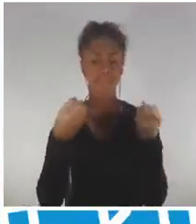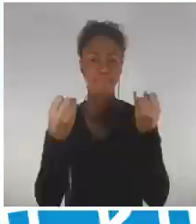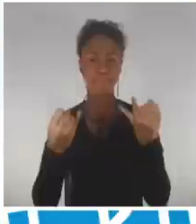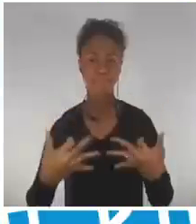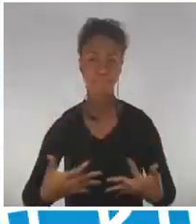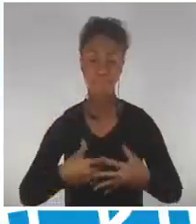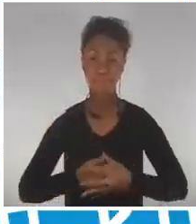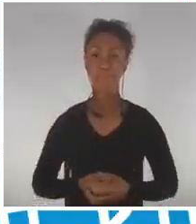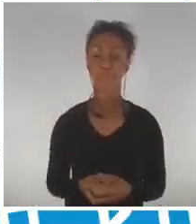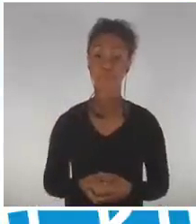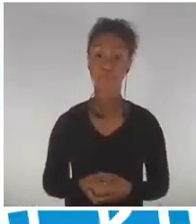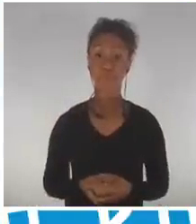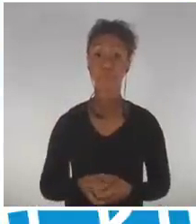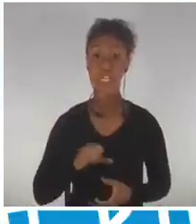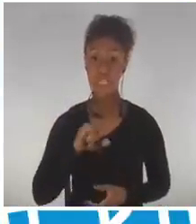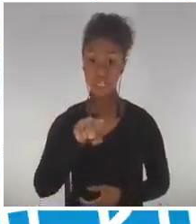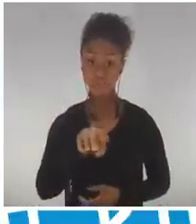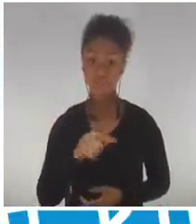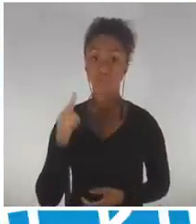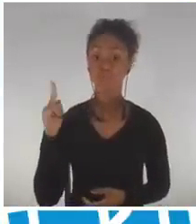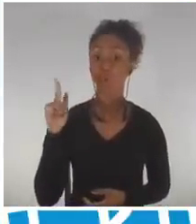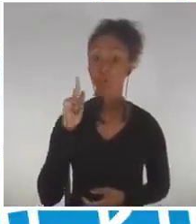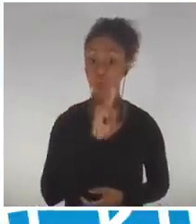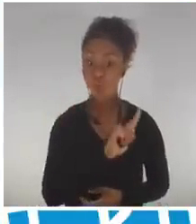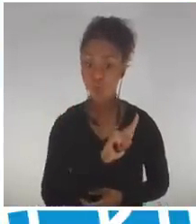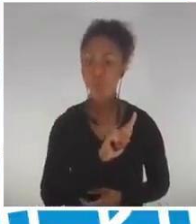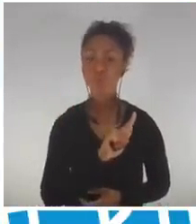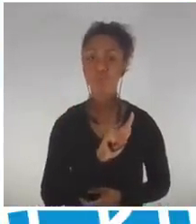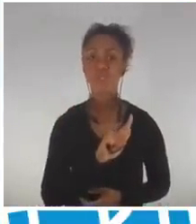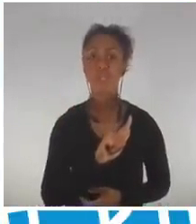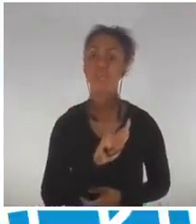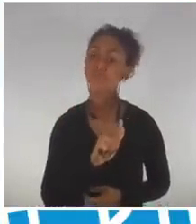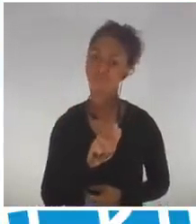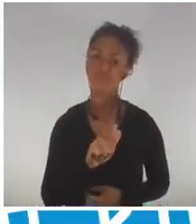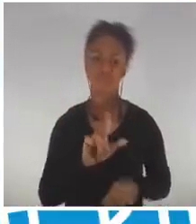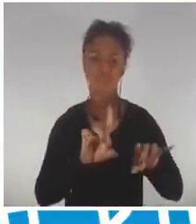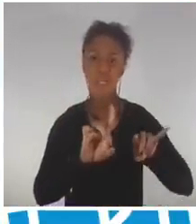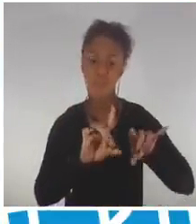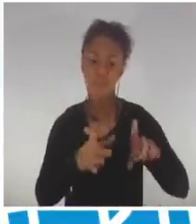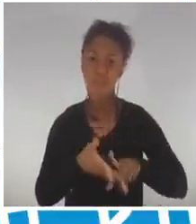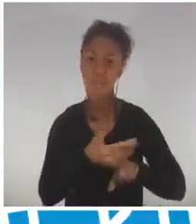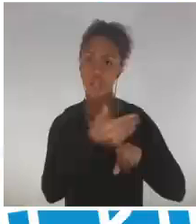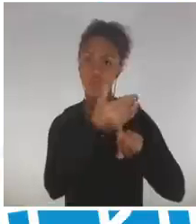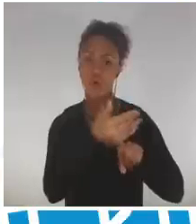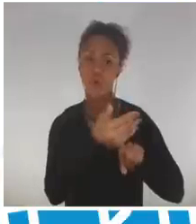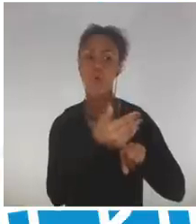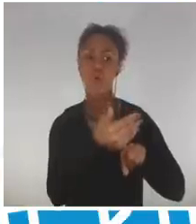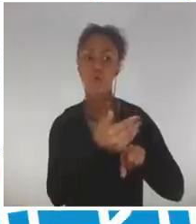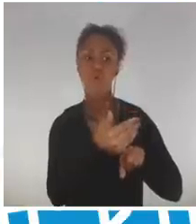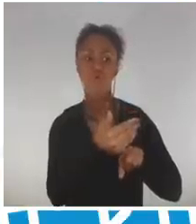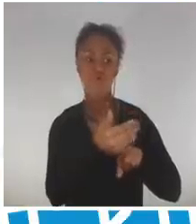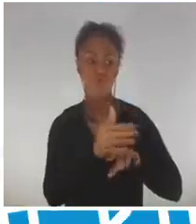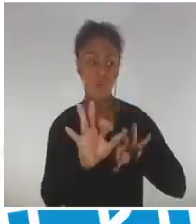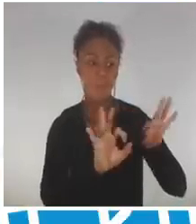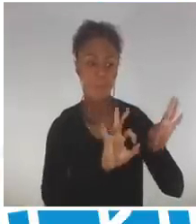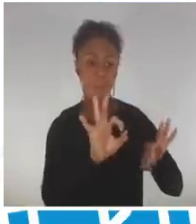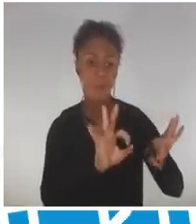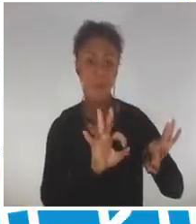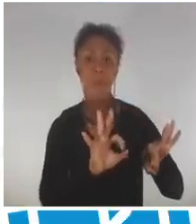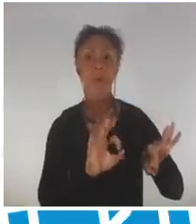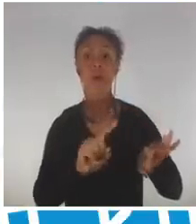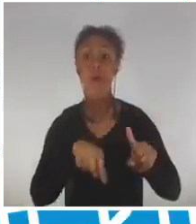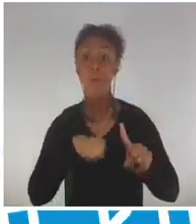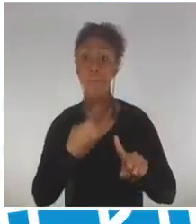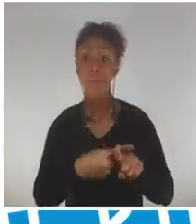Mesmo que você consiga, por meio da aplicação digital, né, uma redução do custo de aplicação